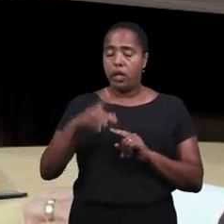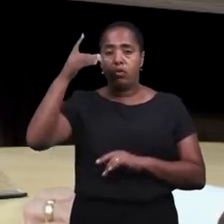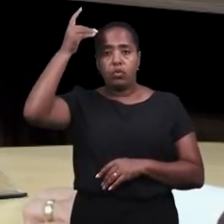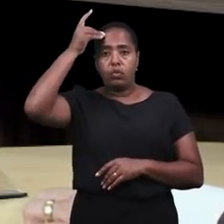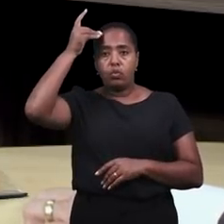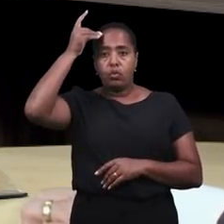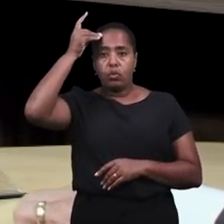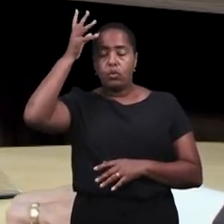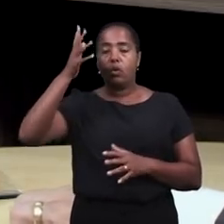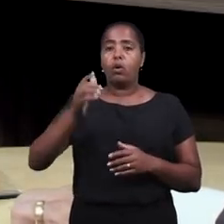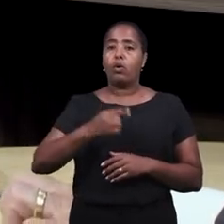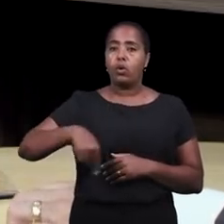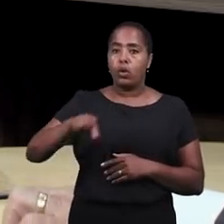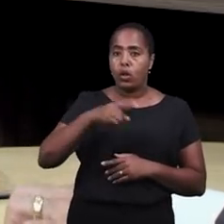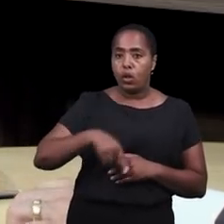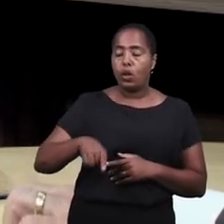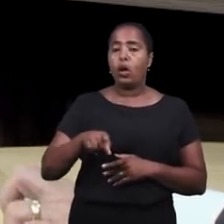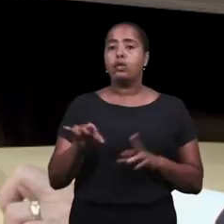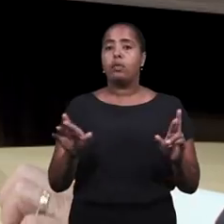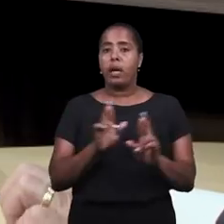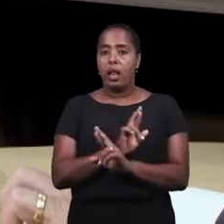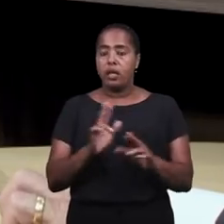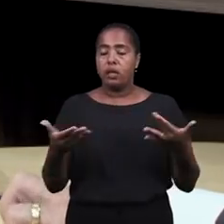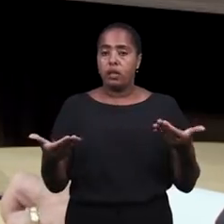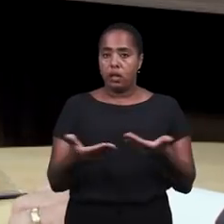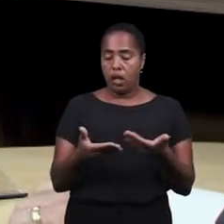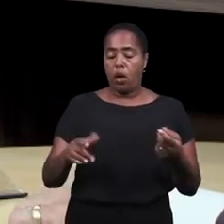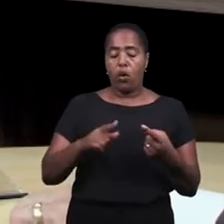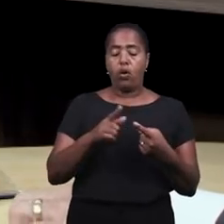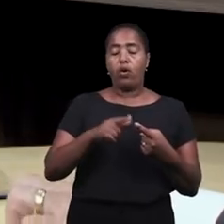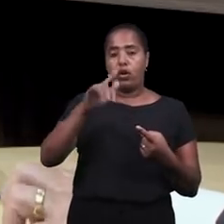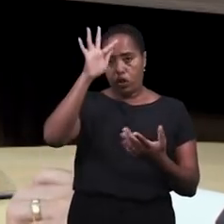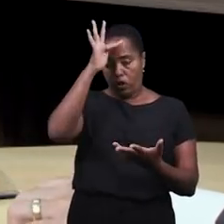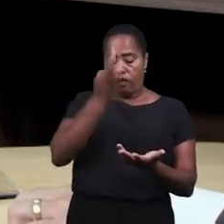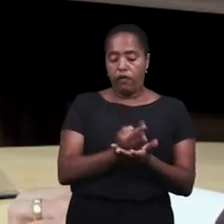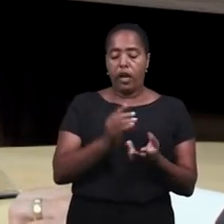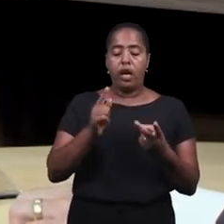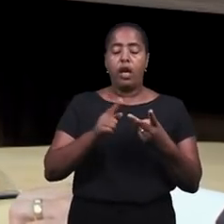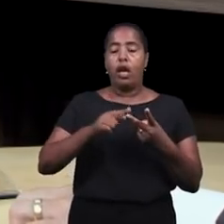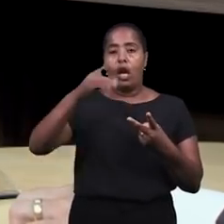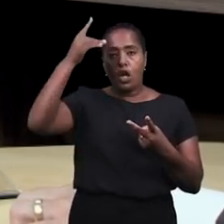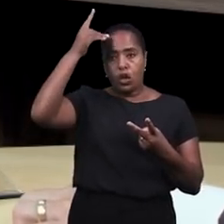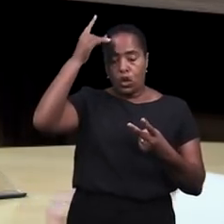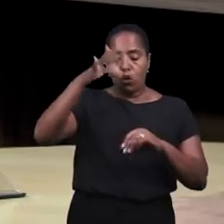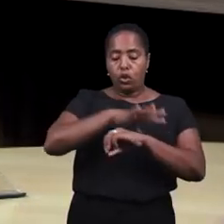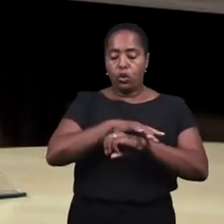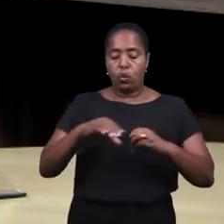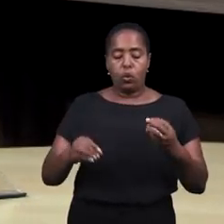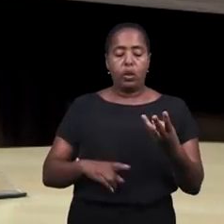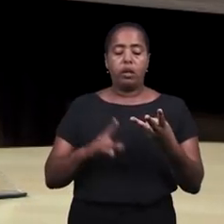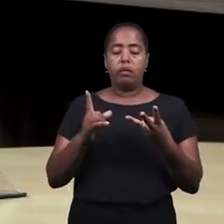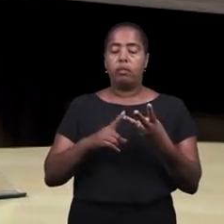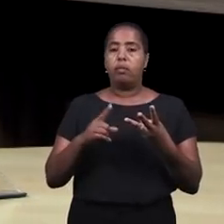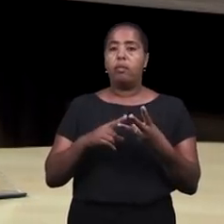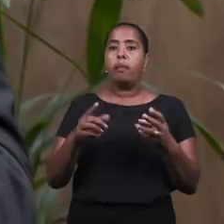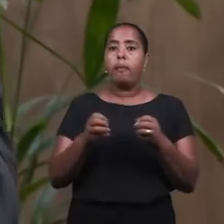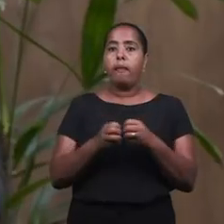esses dons que nós vamos tratar deles hoje? Fé, dons de curar e maravilha.